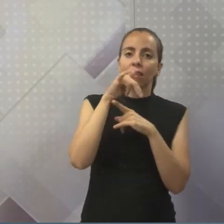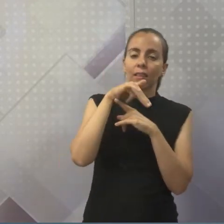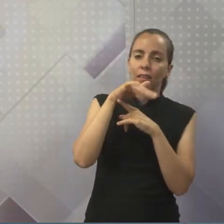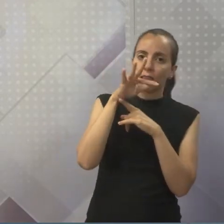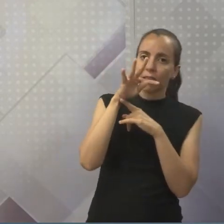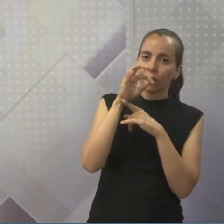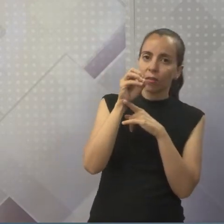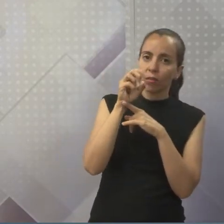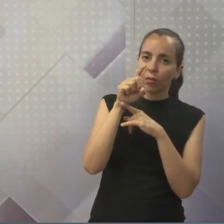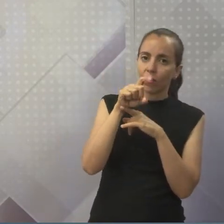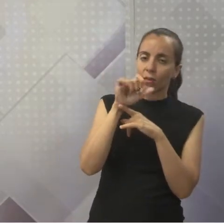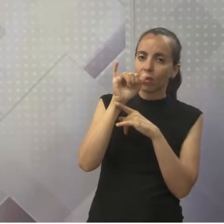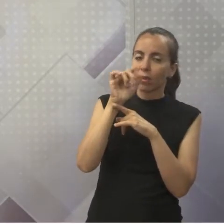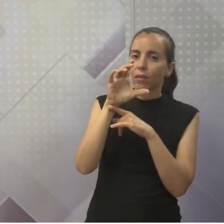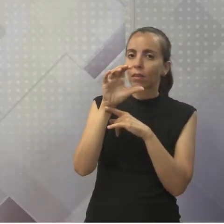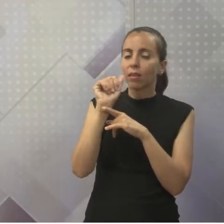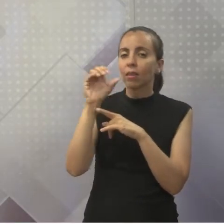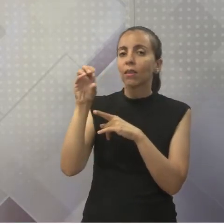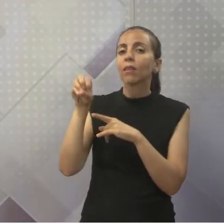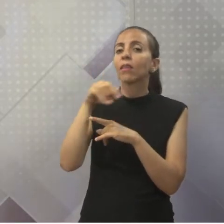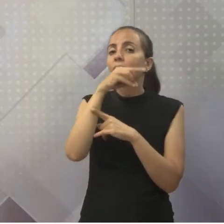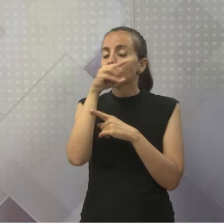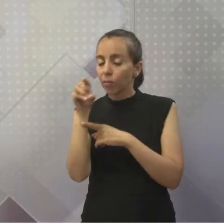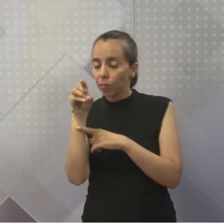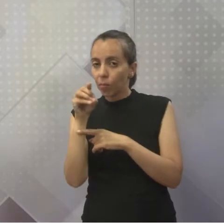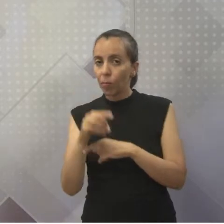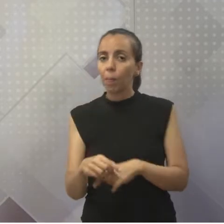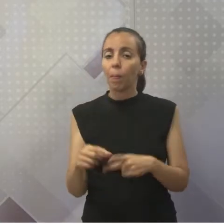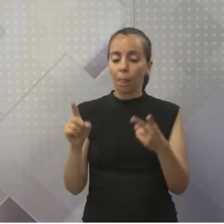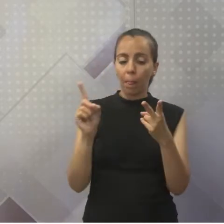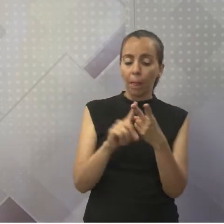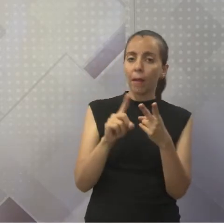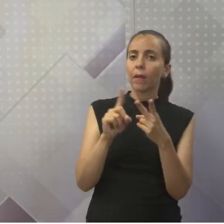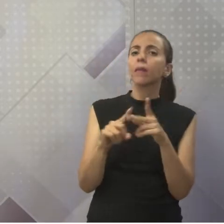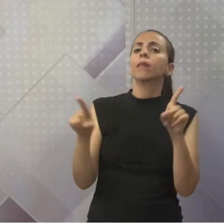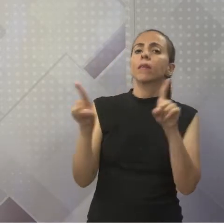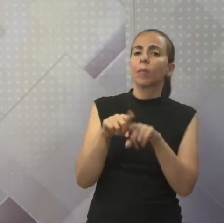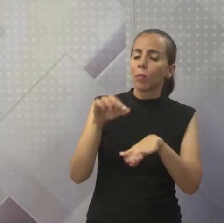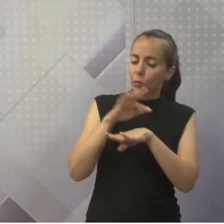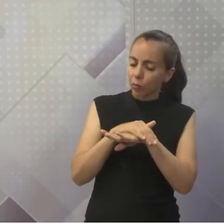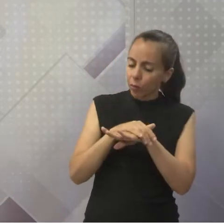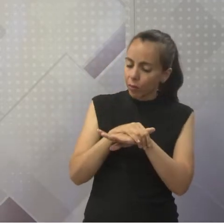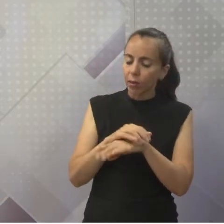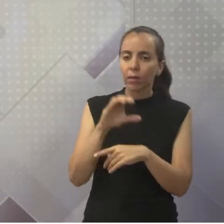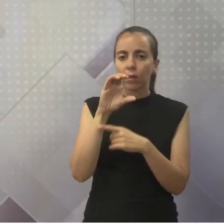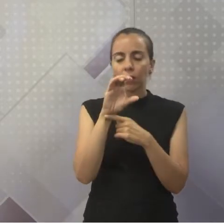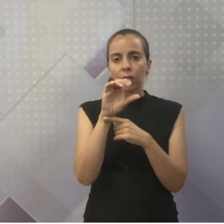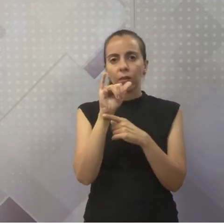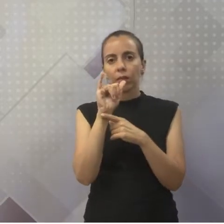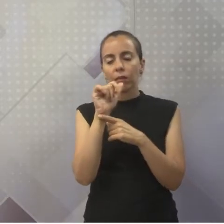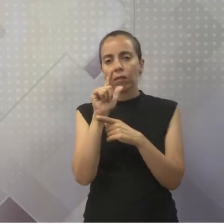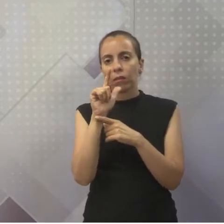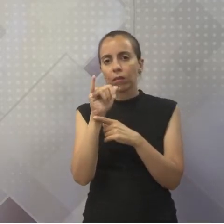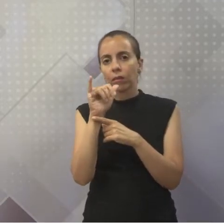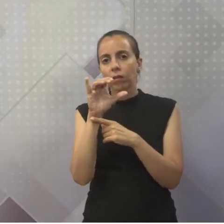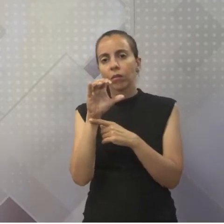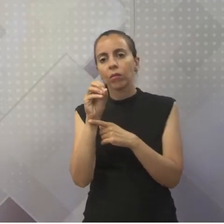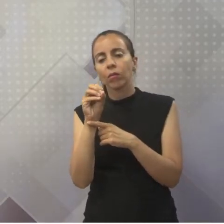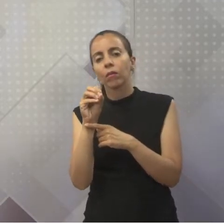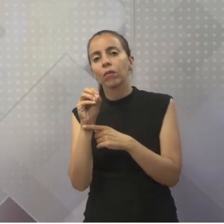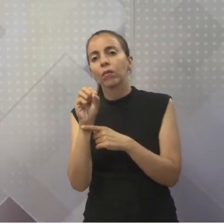podem ser adquiridas, né? Um outro exemplo é uma doença chamada silicose. A silicose,